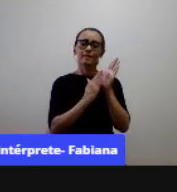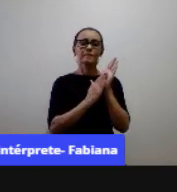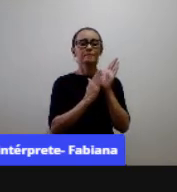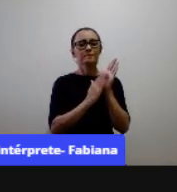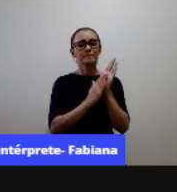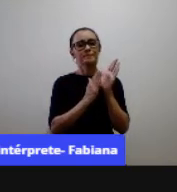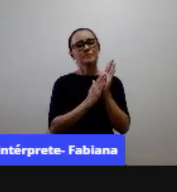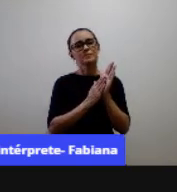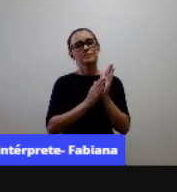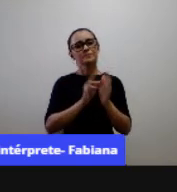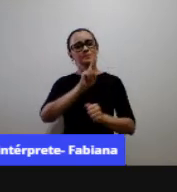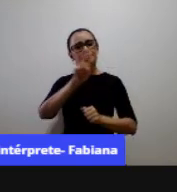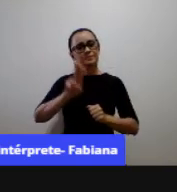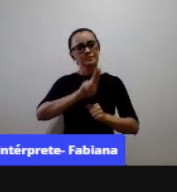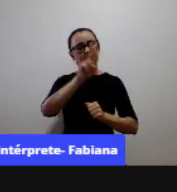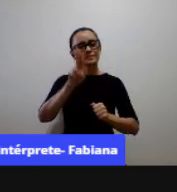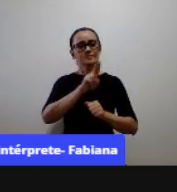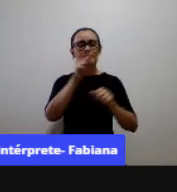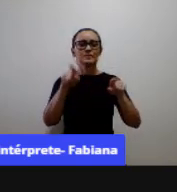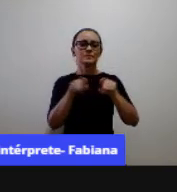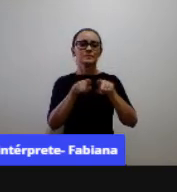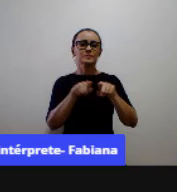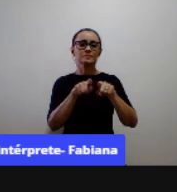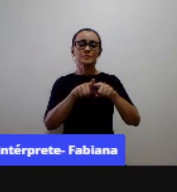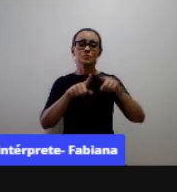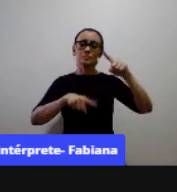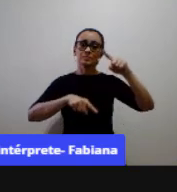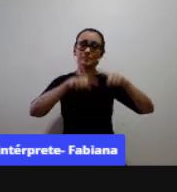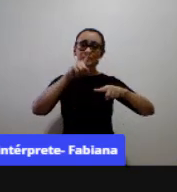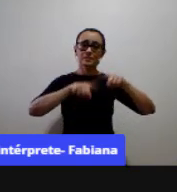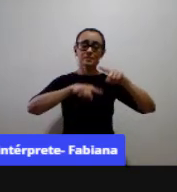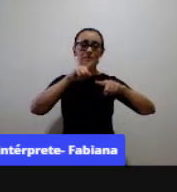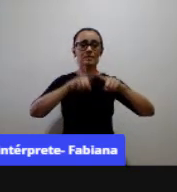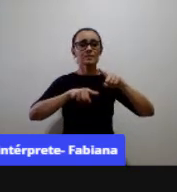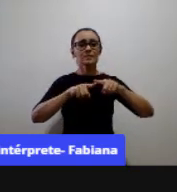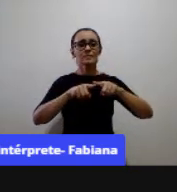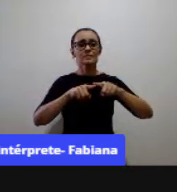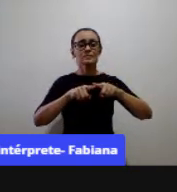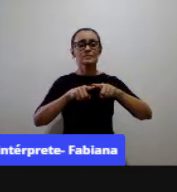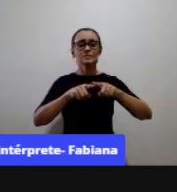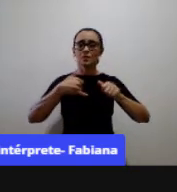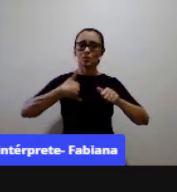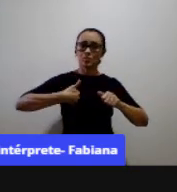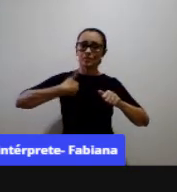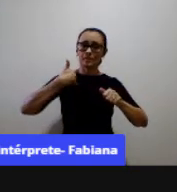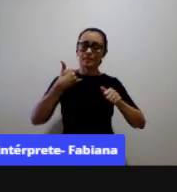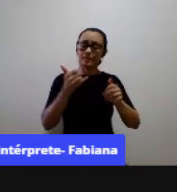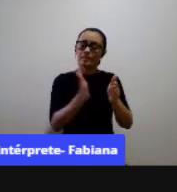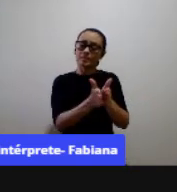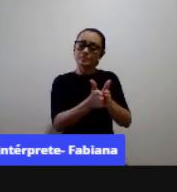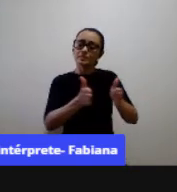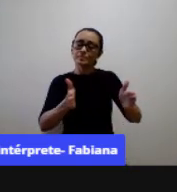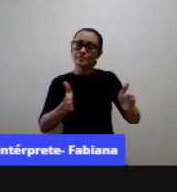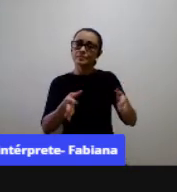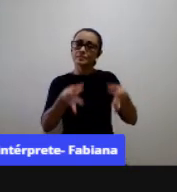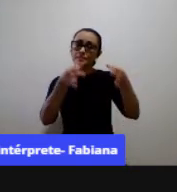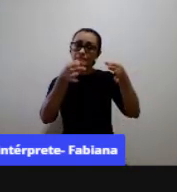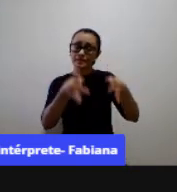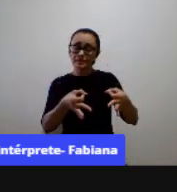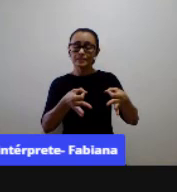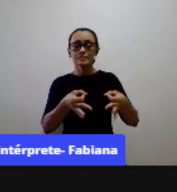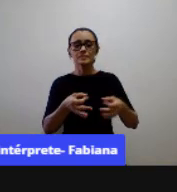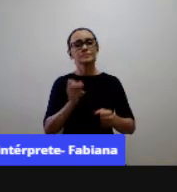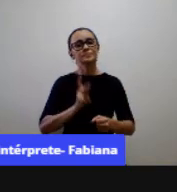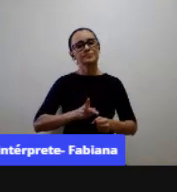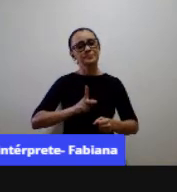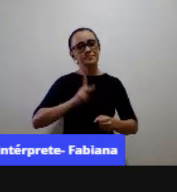E utilizar também os materiais pertinentes ao nível de desenvolvimento de acordo com a faixa etária do aluno, né? Sempre que você for mandar alguma